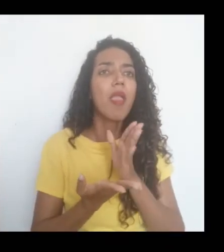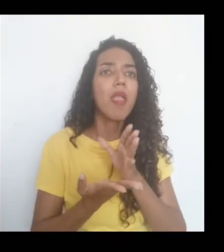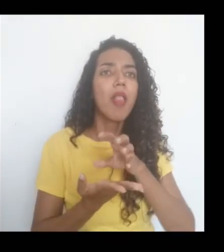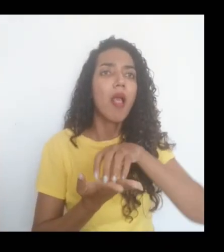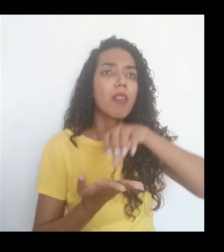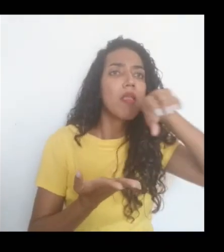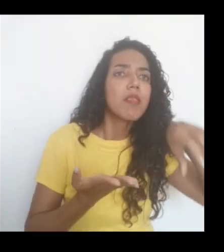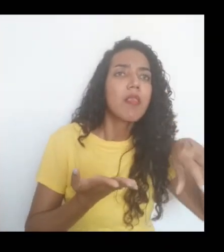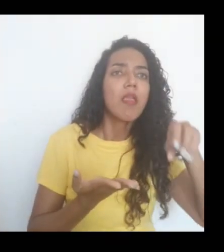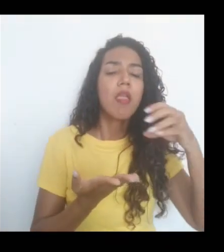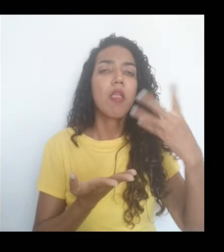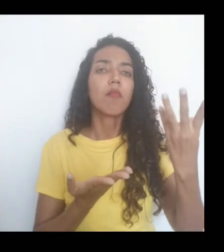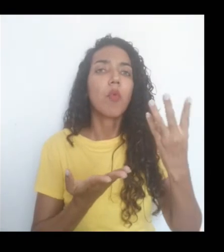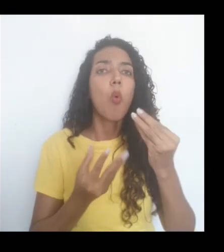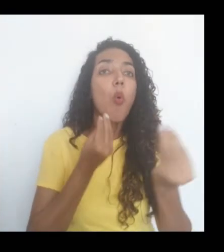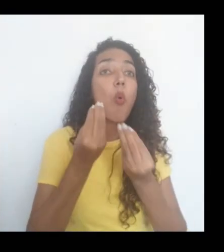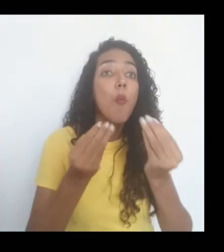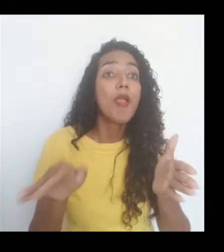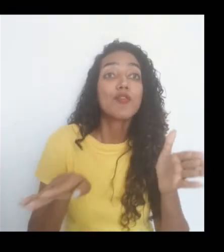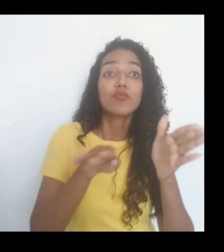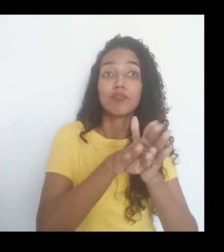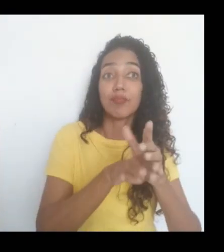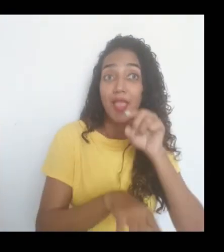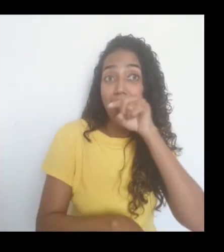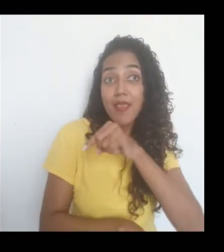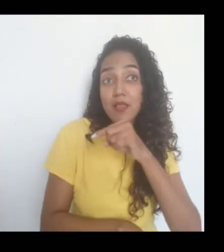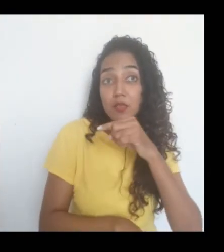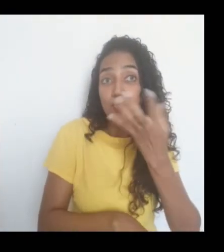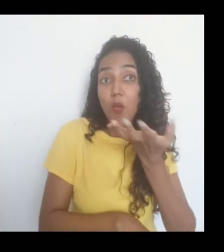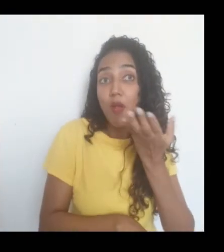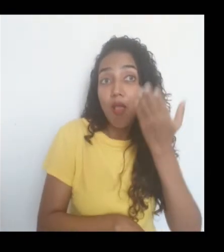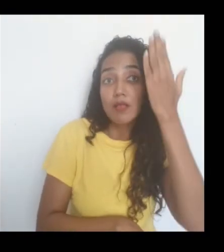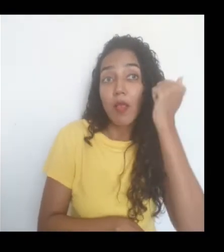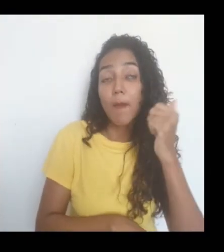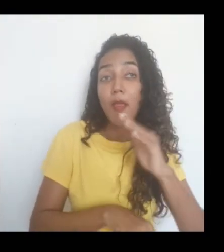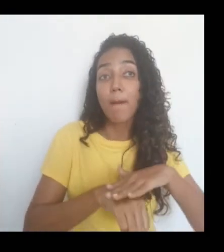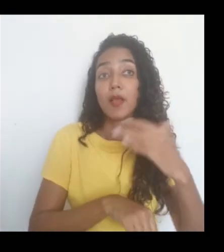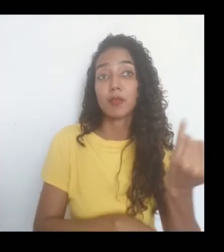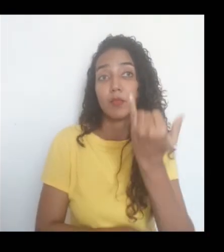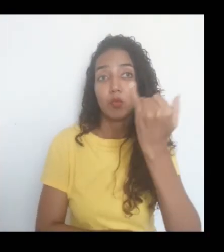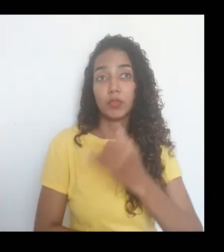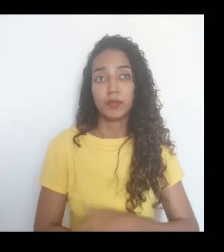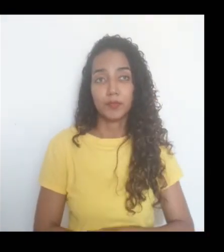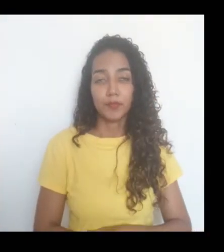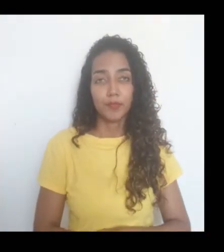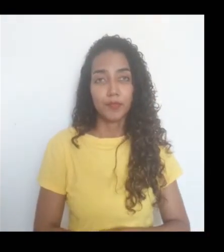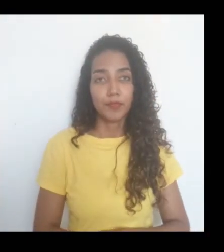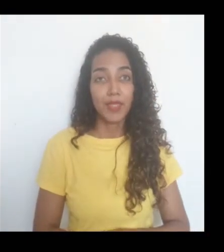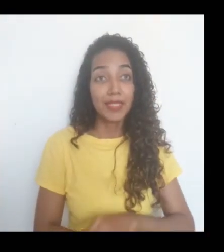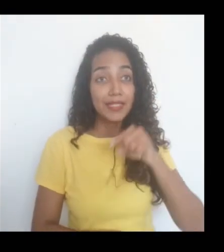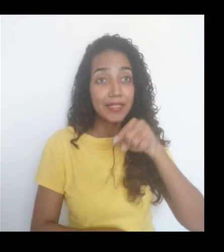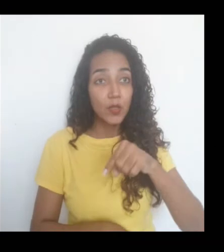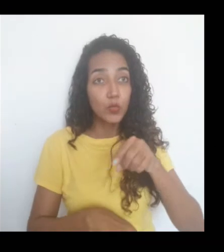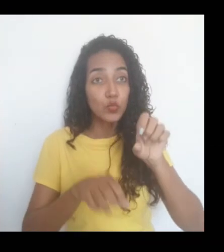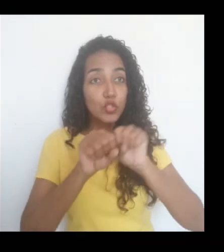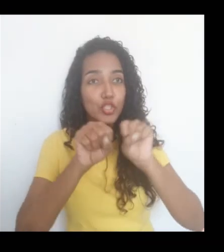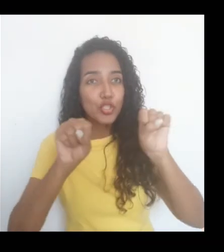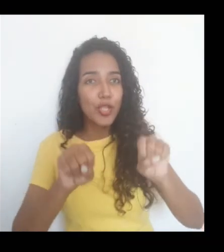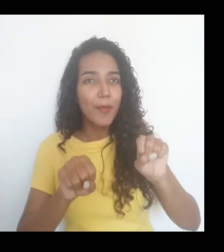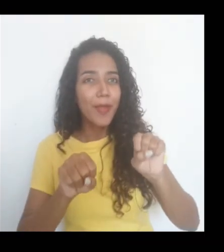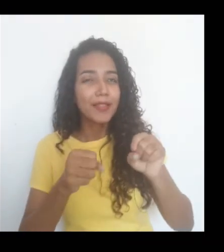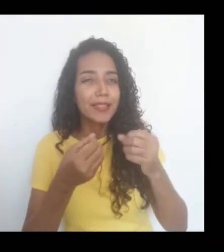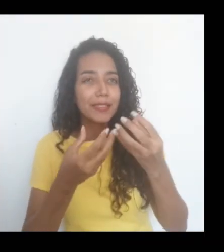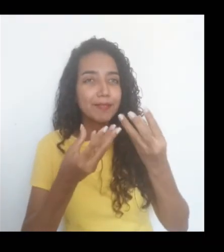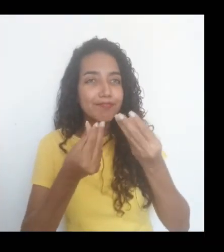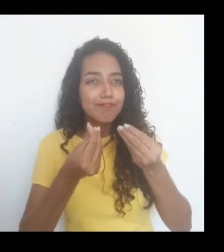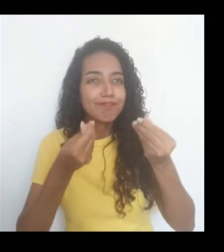que me importa. Então, num processo de abstração, similar a esse aqui que eu mostrei para vocês, a gente